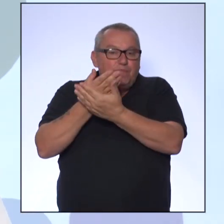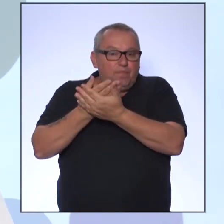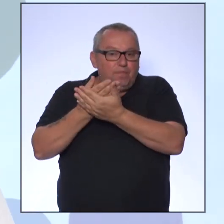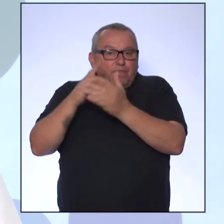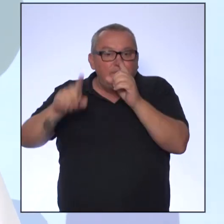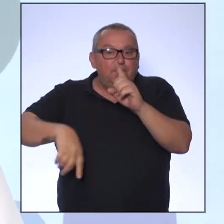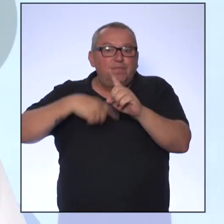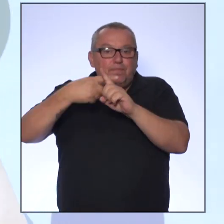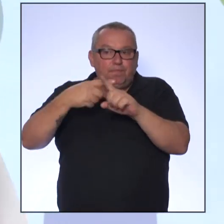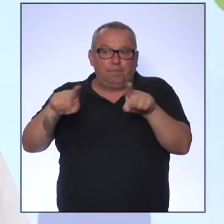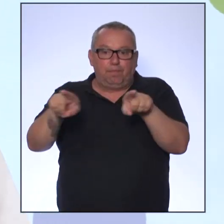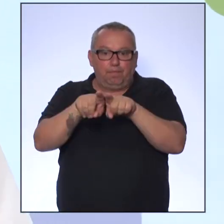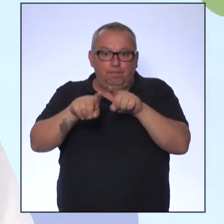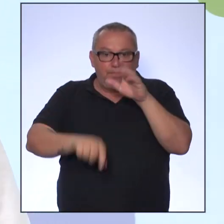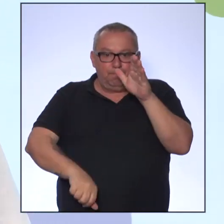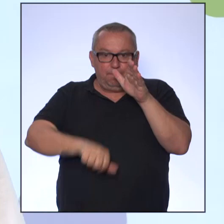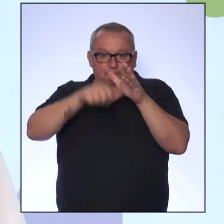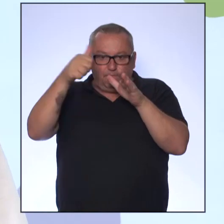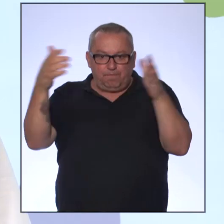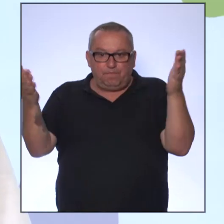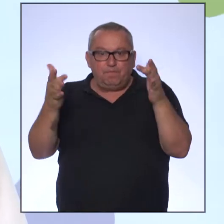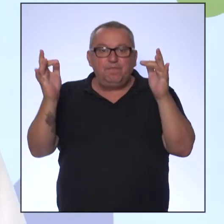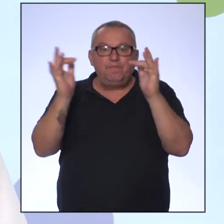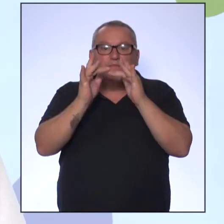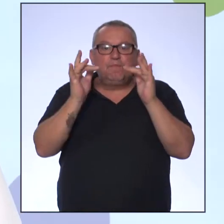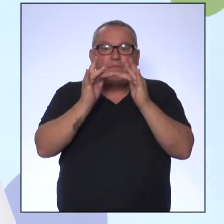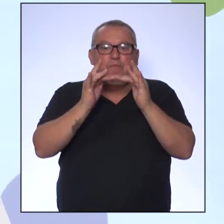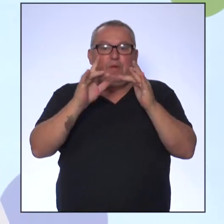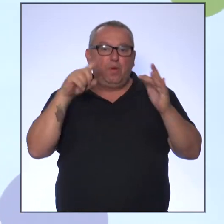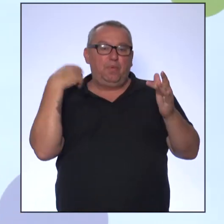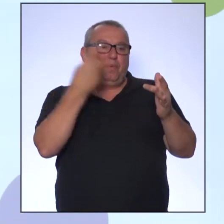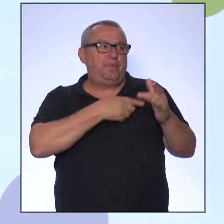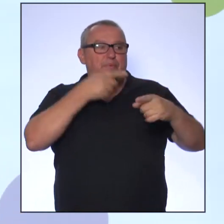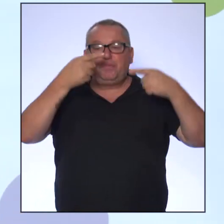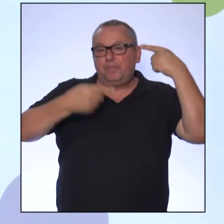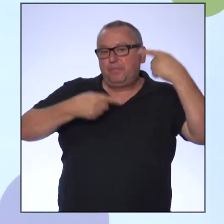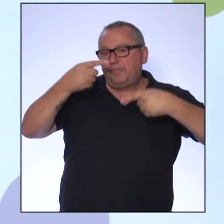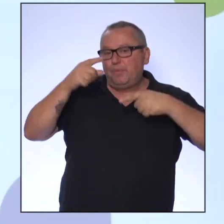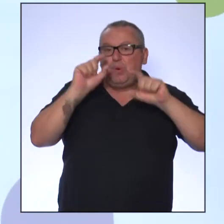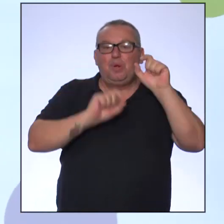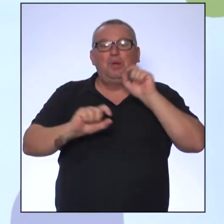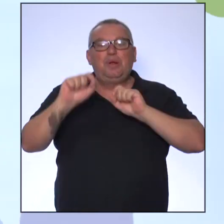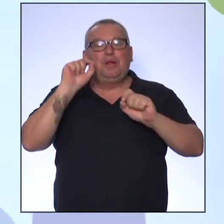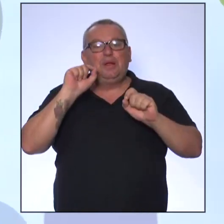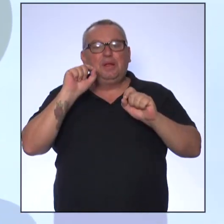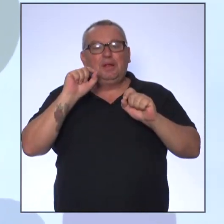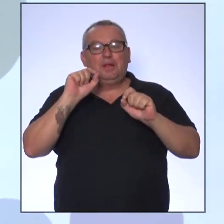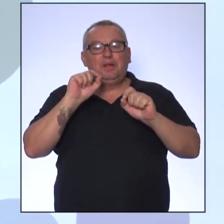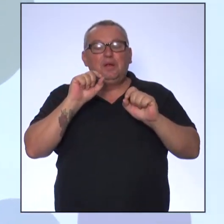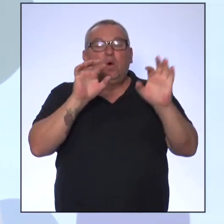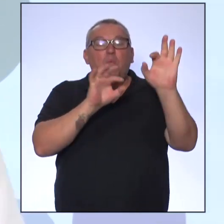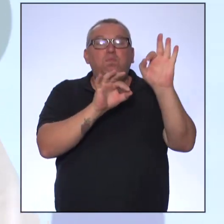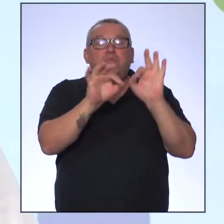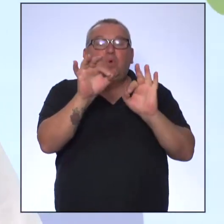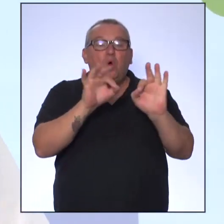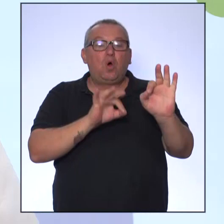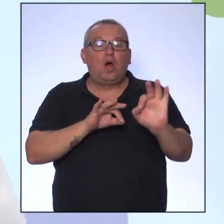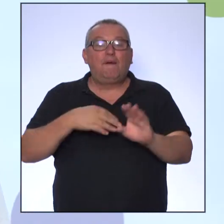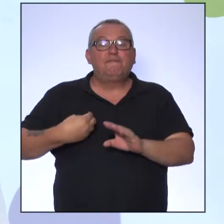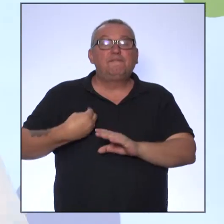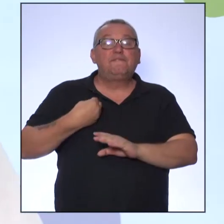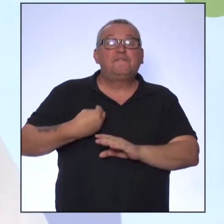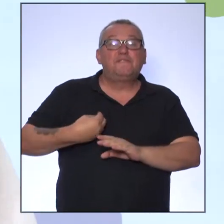mais. Nessa primeira interação nossa, nós vamos discutir um pouquinho aqui com vocês o projeto de vida,